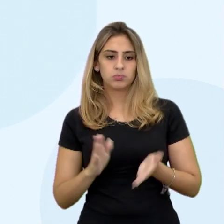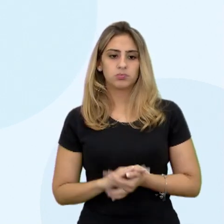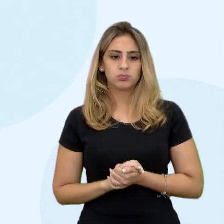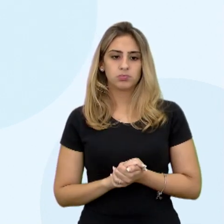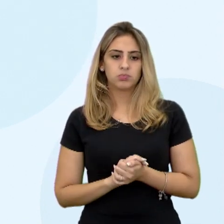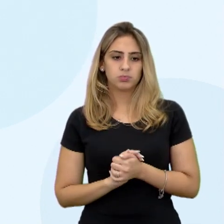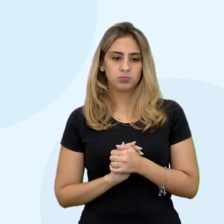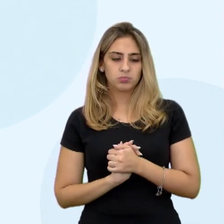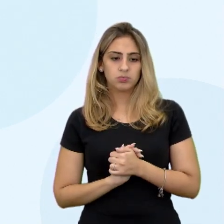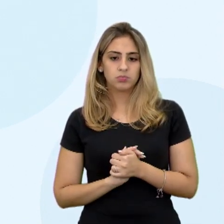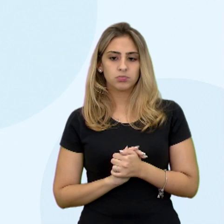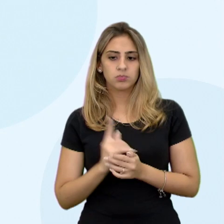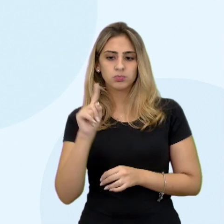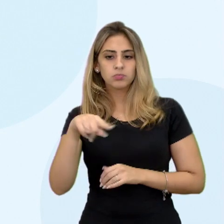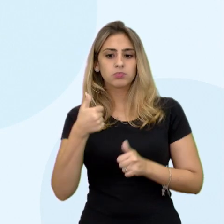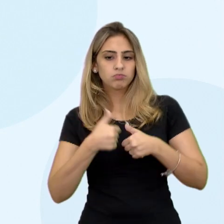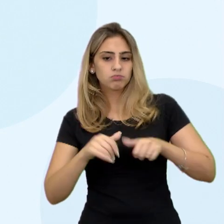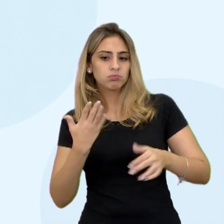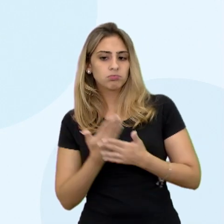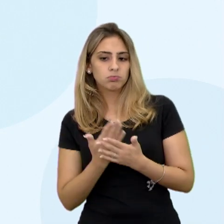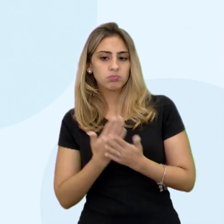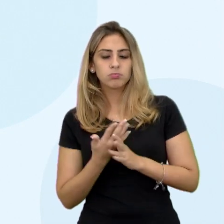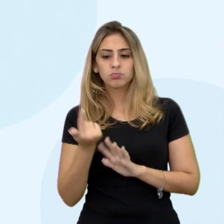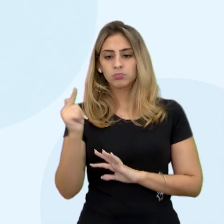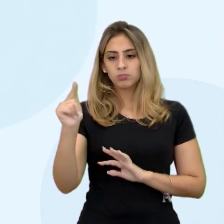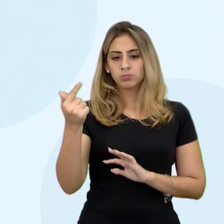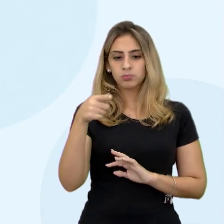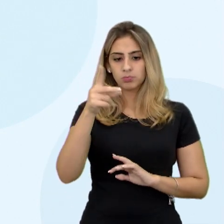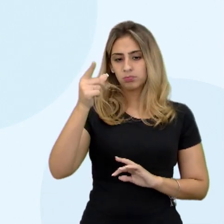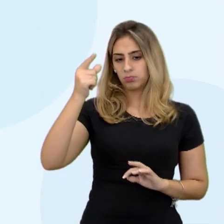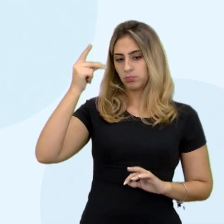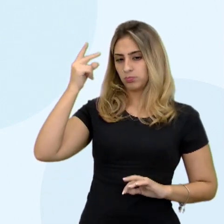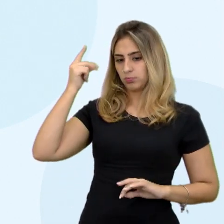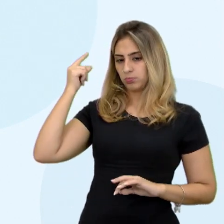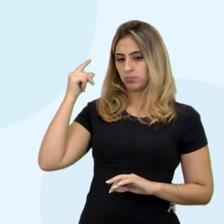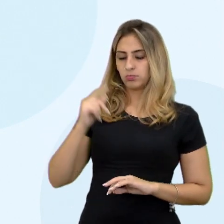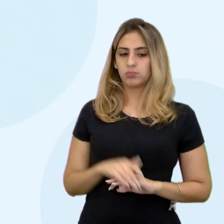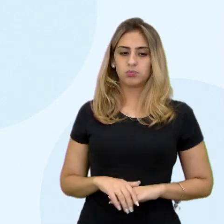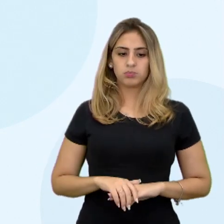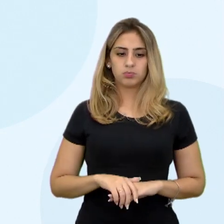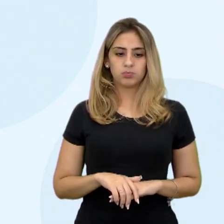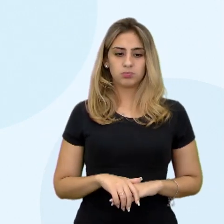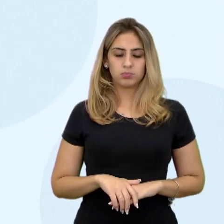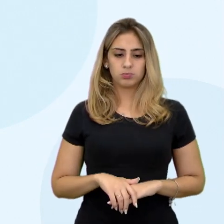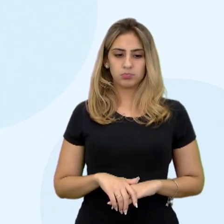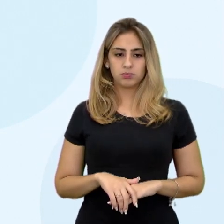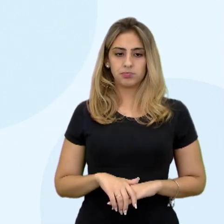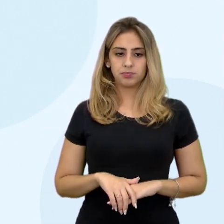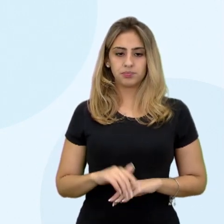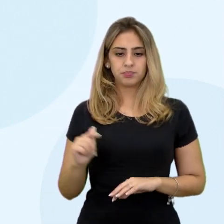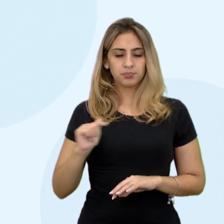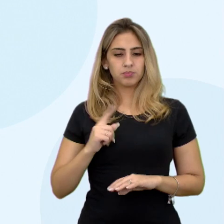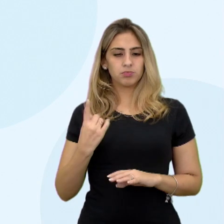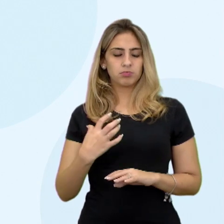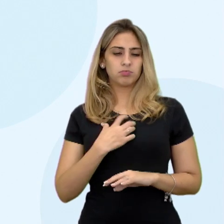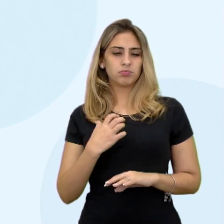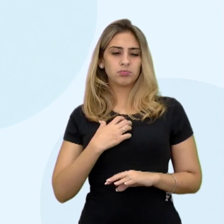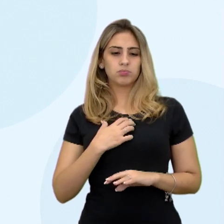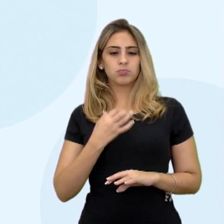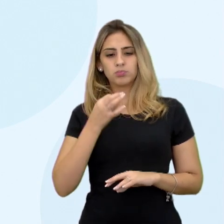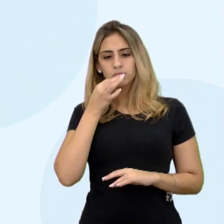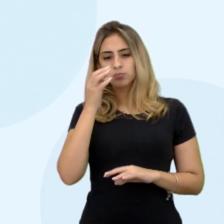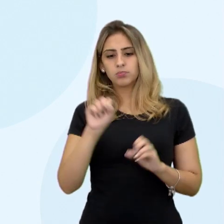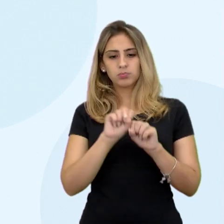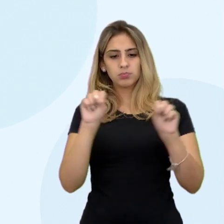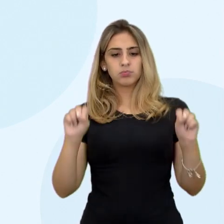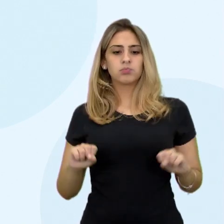além de ser um teólogo, ele está estudando aqui a geografia do seu tempo, os teóricos do seu tempo. Ele tem um posicionamento crítico ao